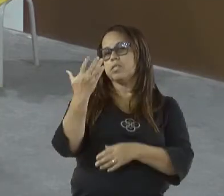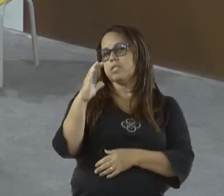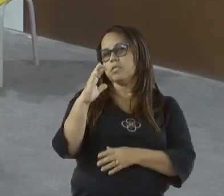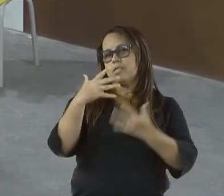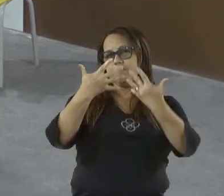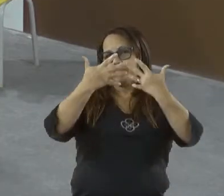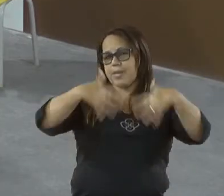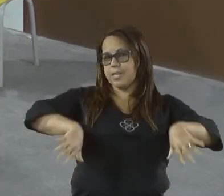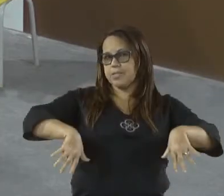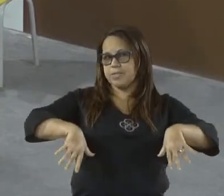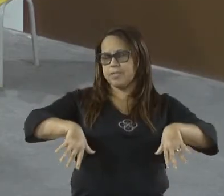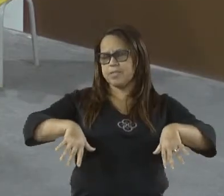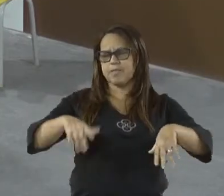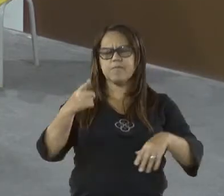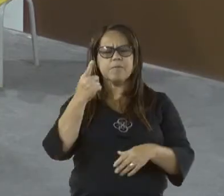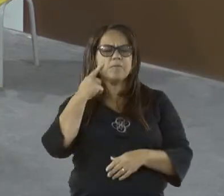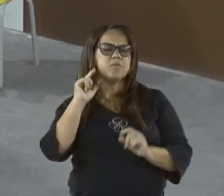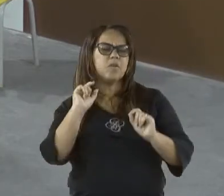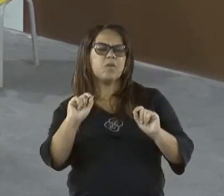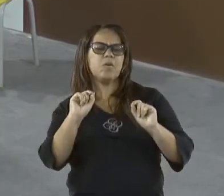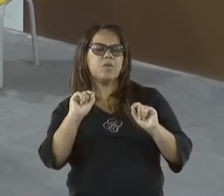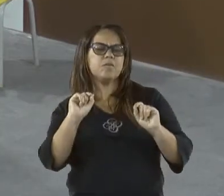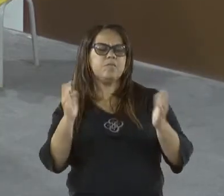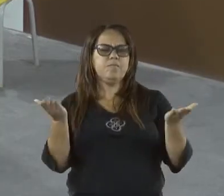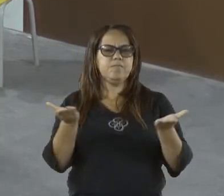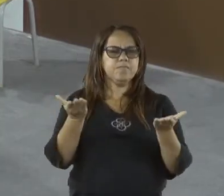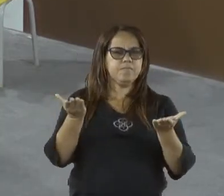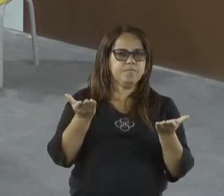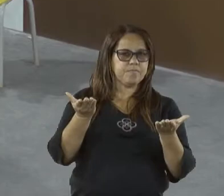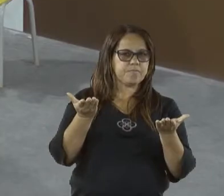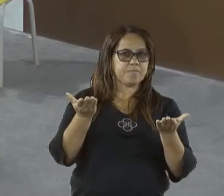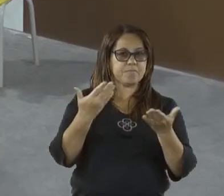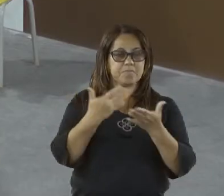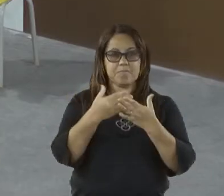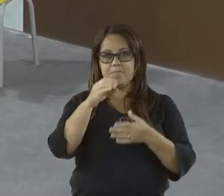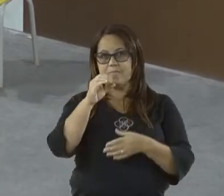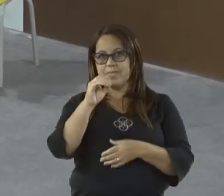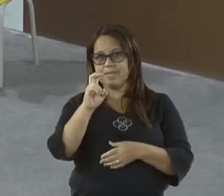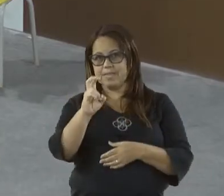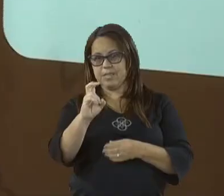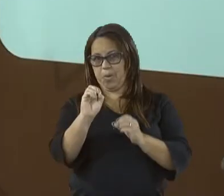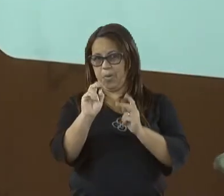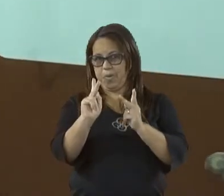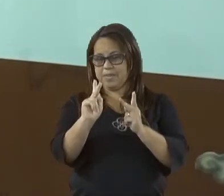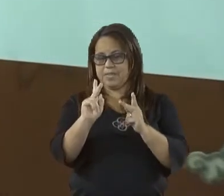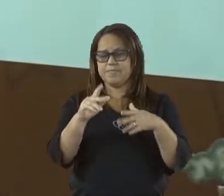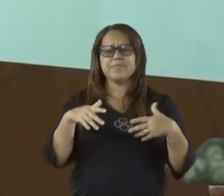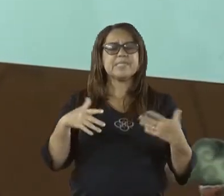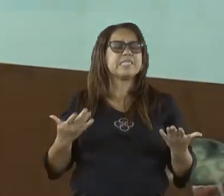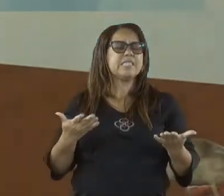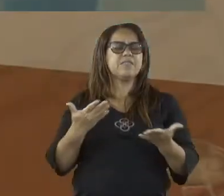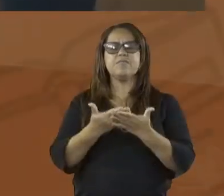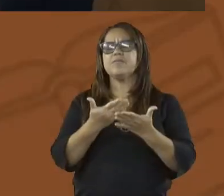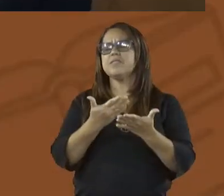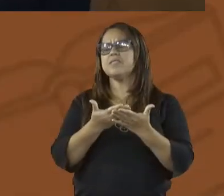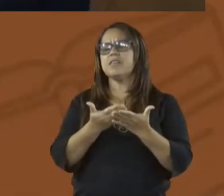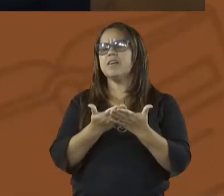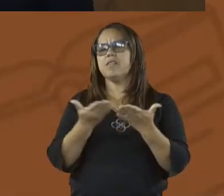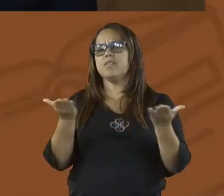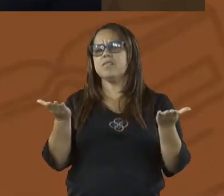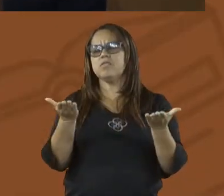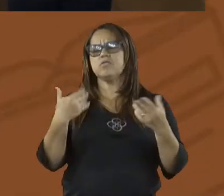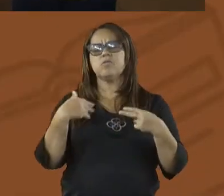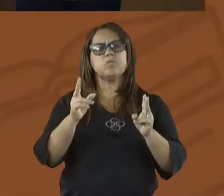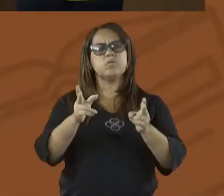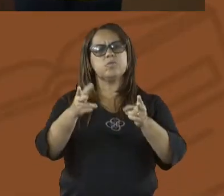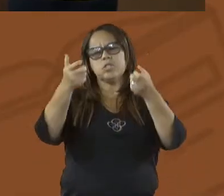da Natureza. Vamos ver hoje, então, a aula 05. Vamos lá? Na aula de hoje, a gente vai